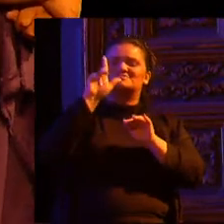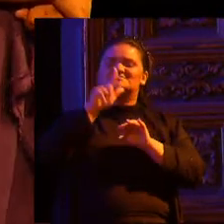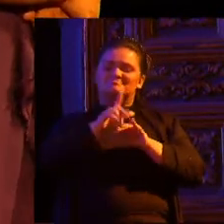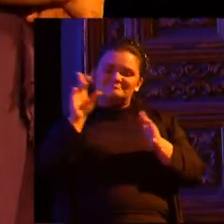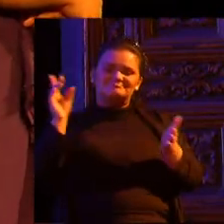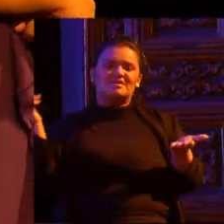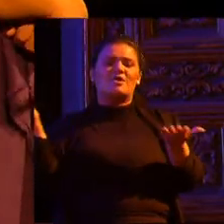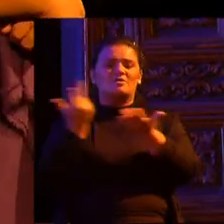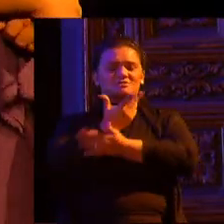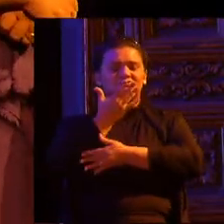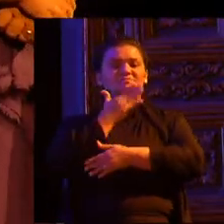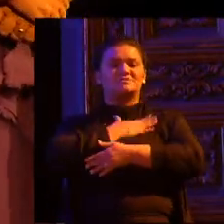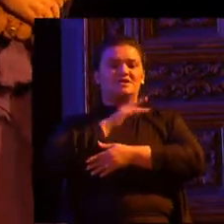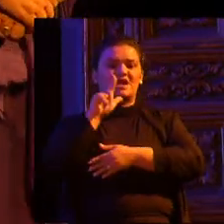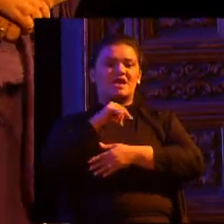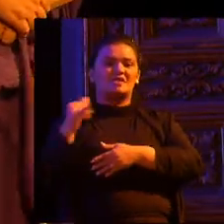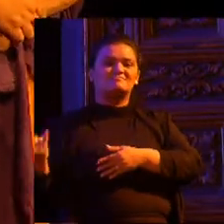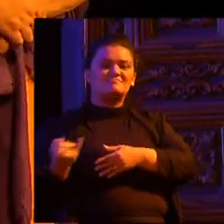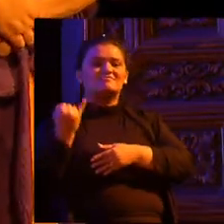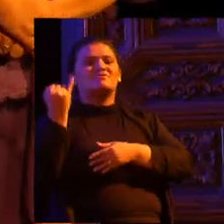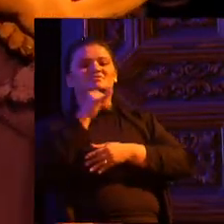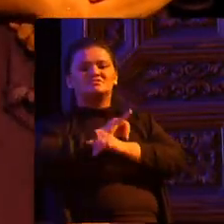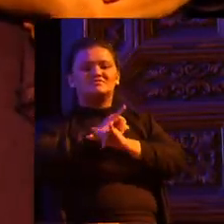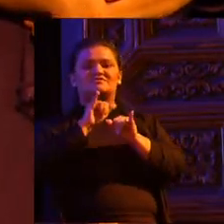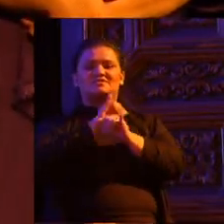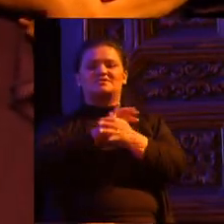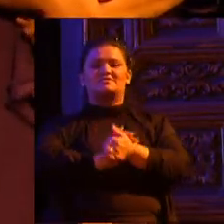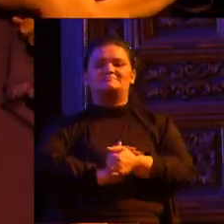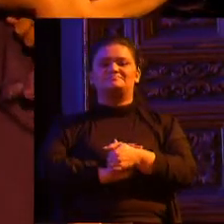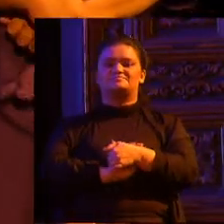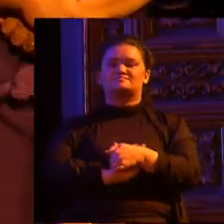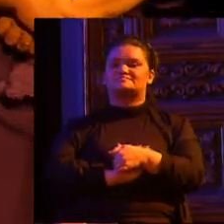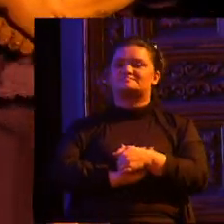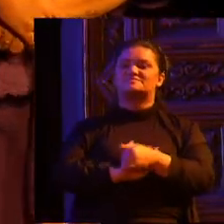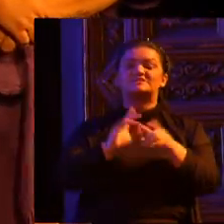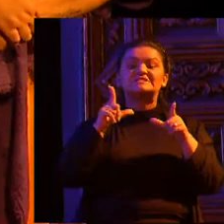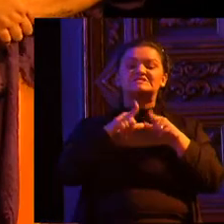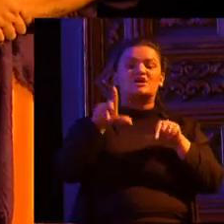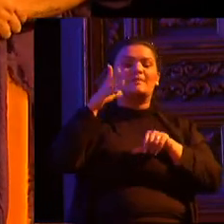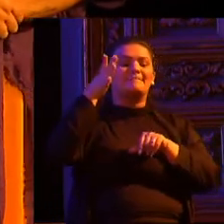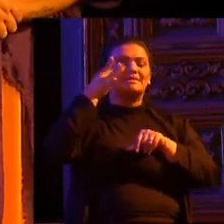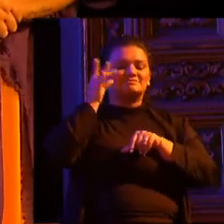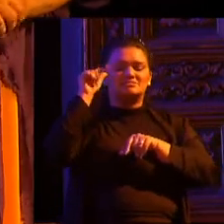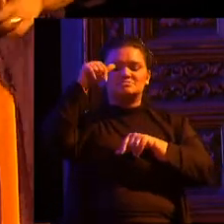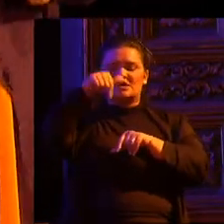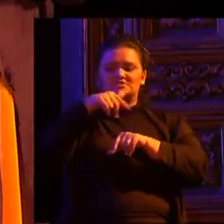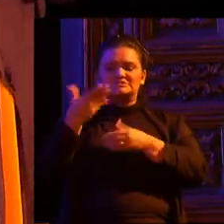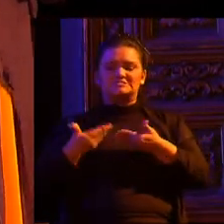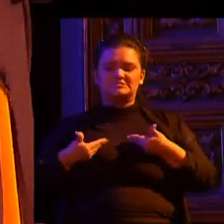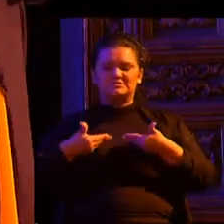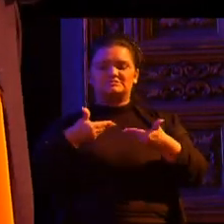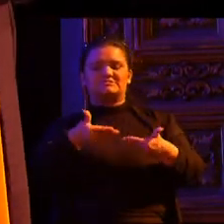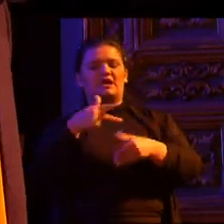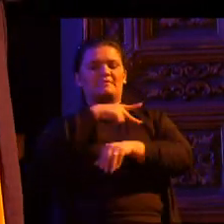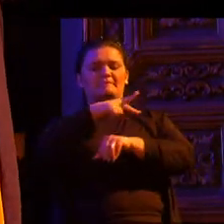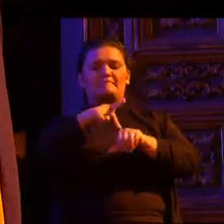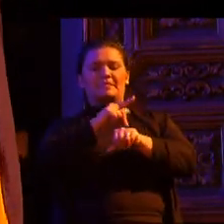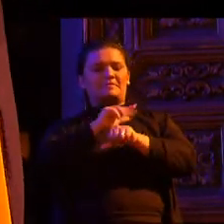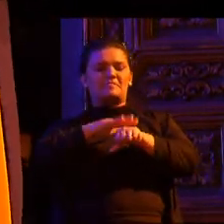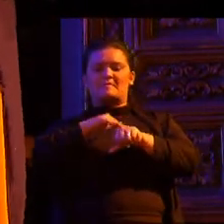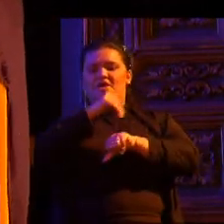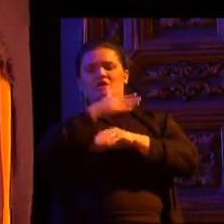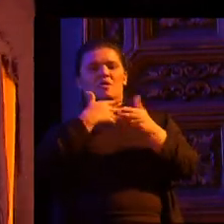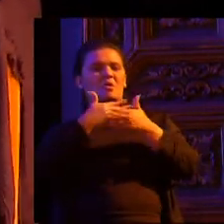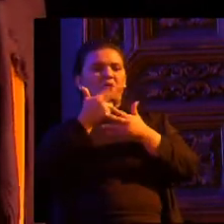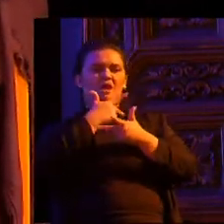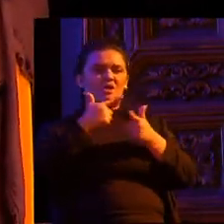mim. E é importante dizer que não é sobre estar aqui e ganhar o troféu de melhor qualquer coisa, não é